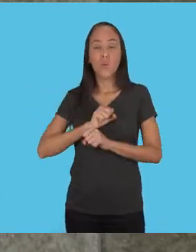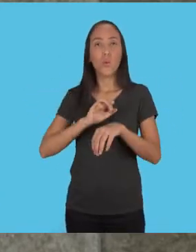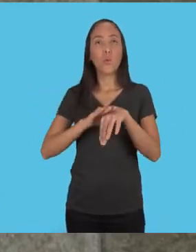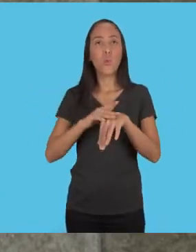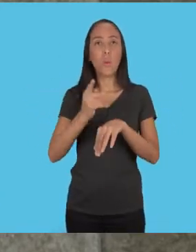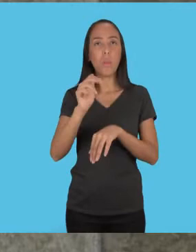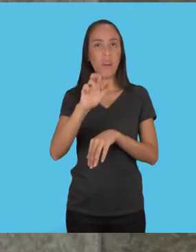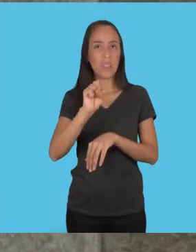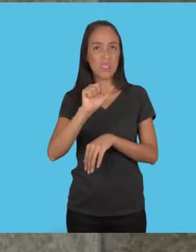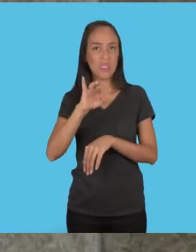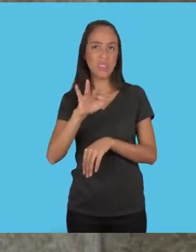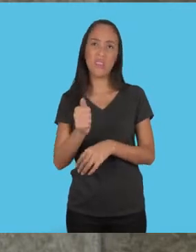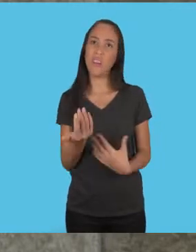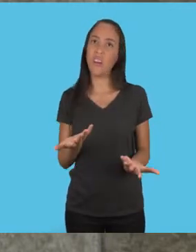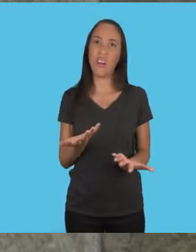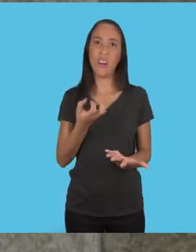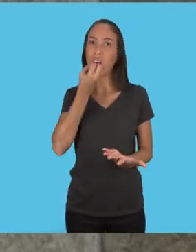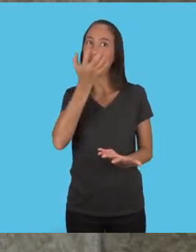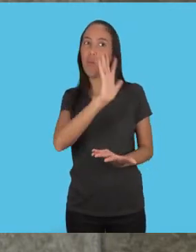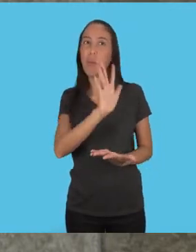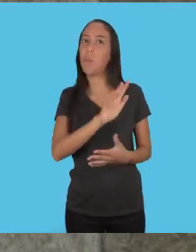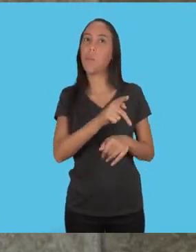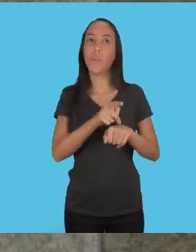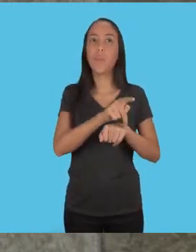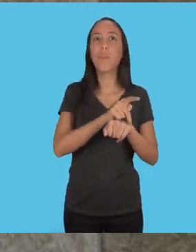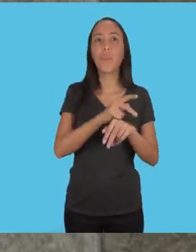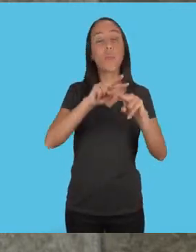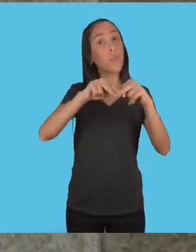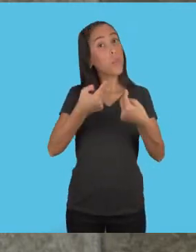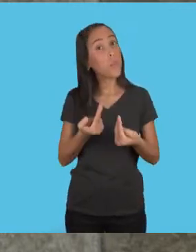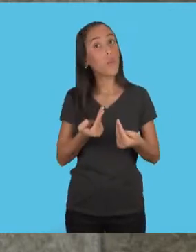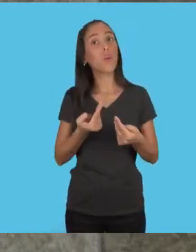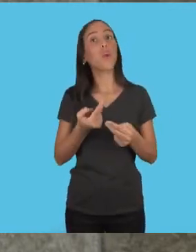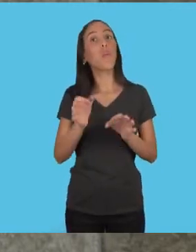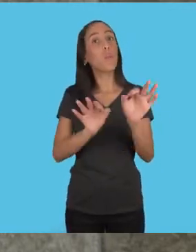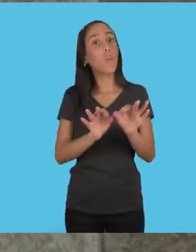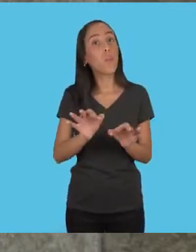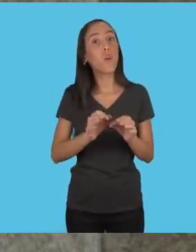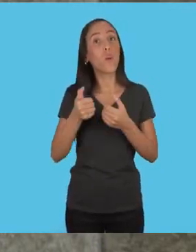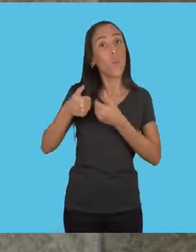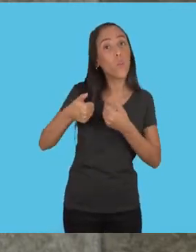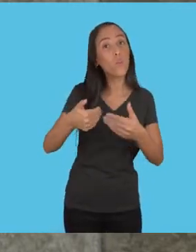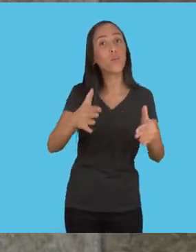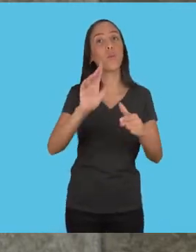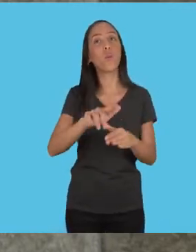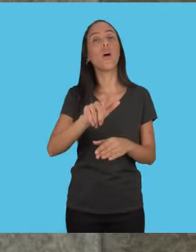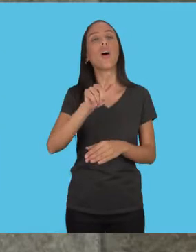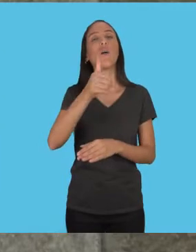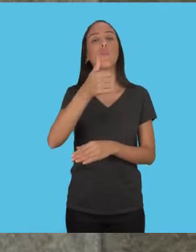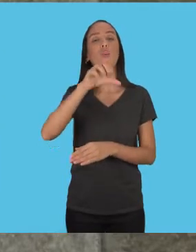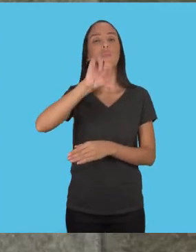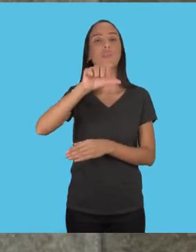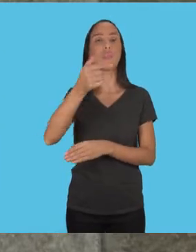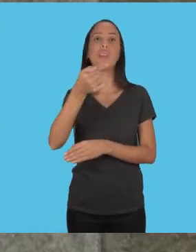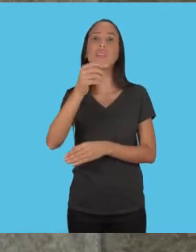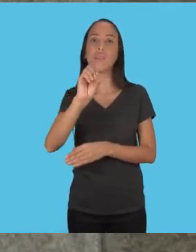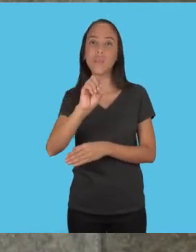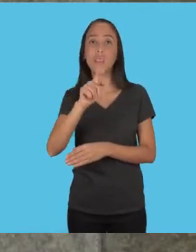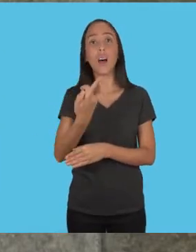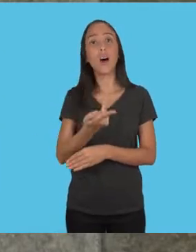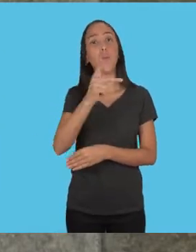that doesn't look well. So therefore, this program was started in the early 70s,